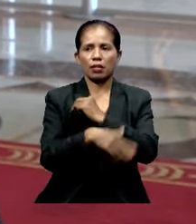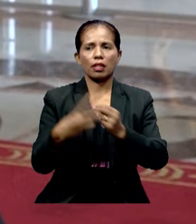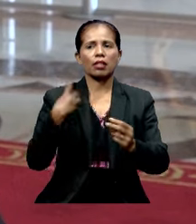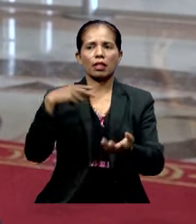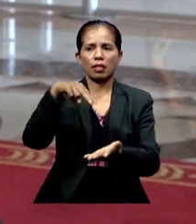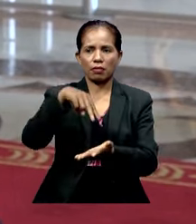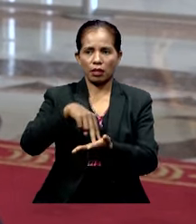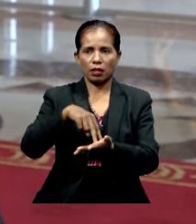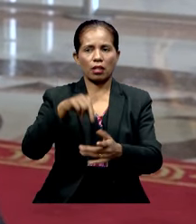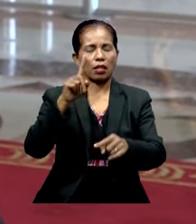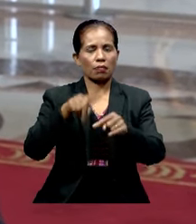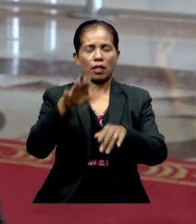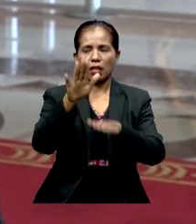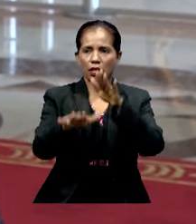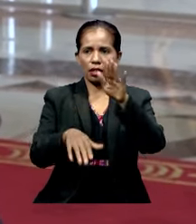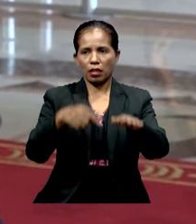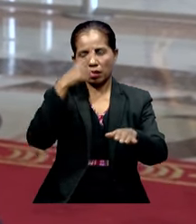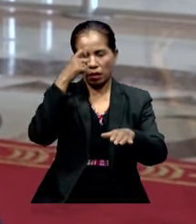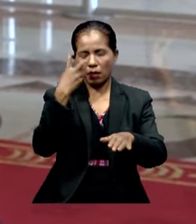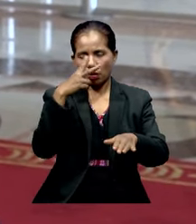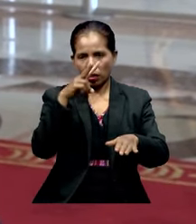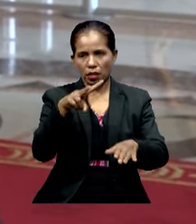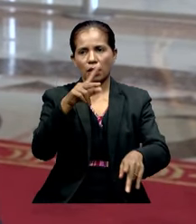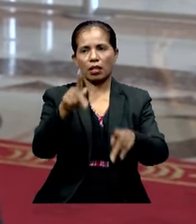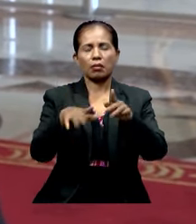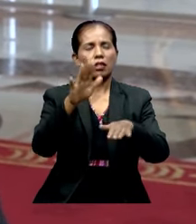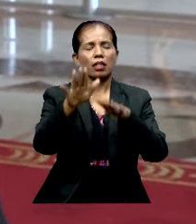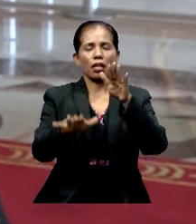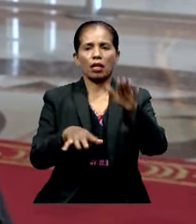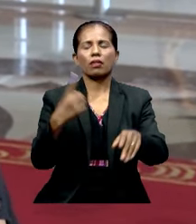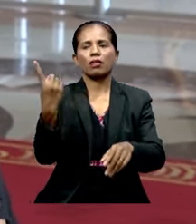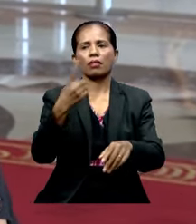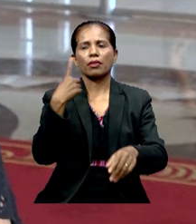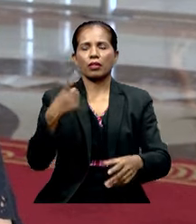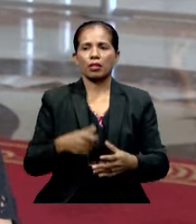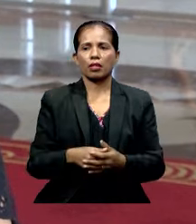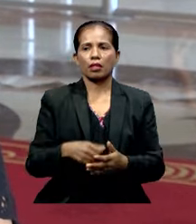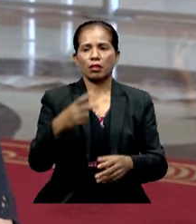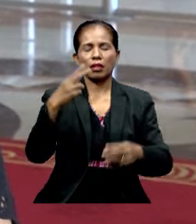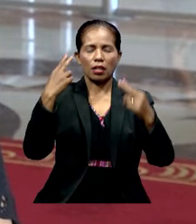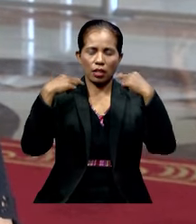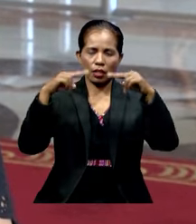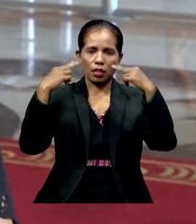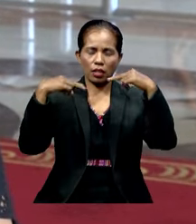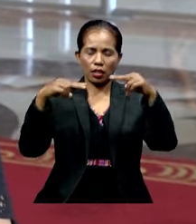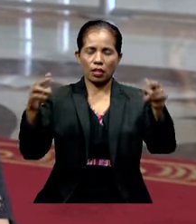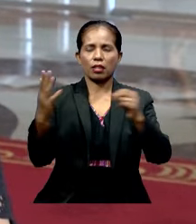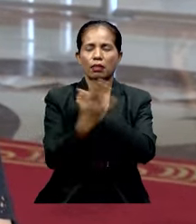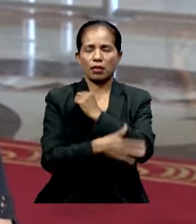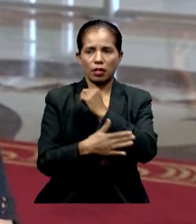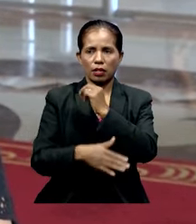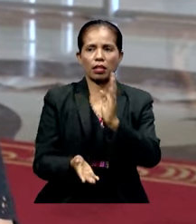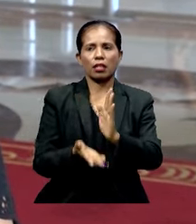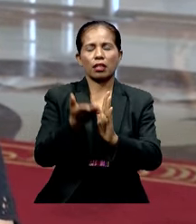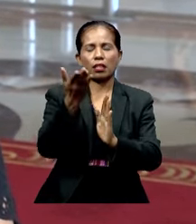la bela lao. Tambah o nota balu, é mais lao na fati, durante canta hino nacional, o essa bandeira, o